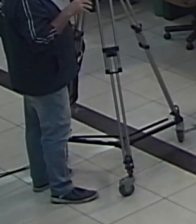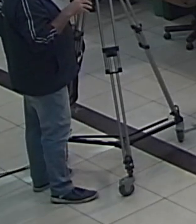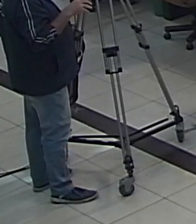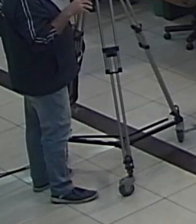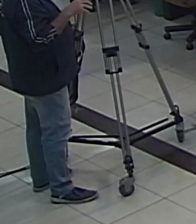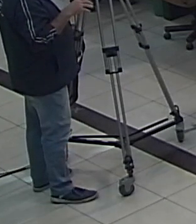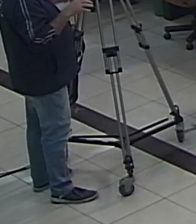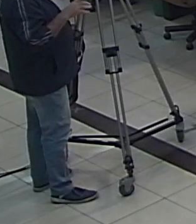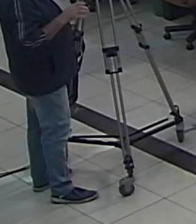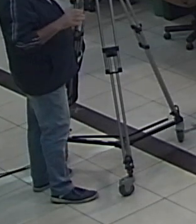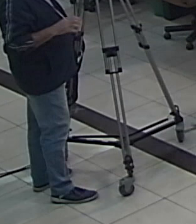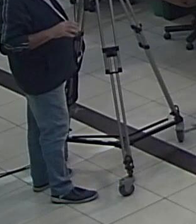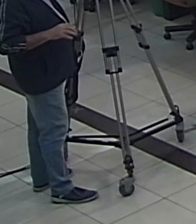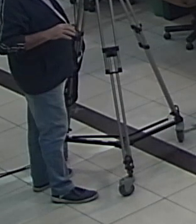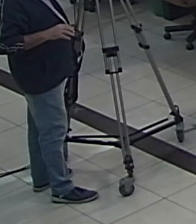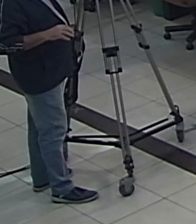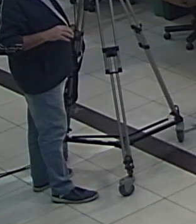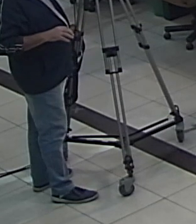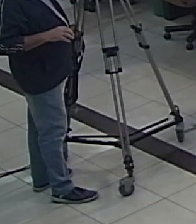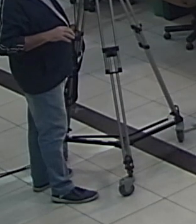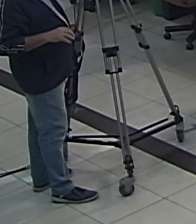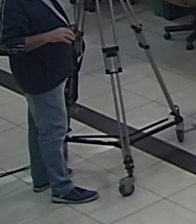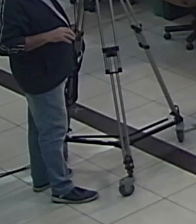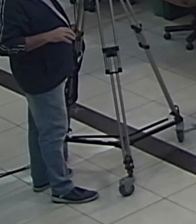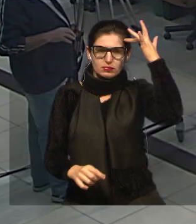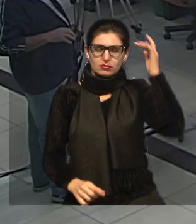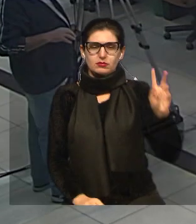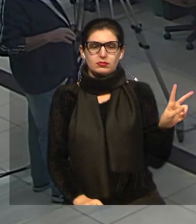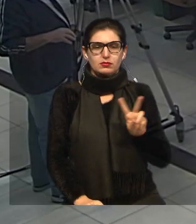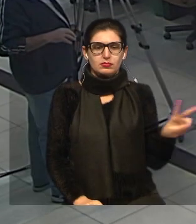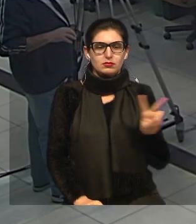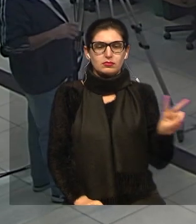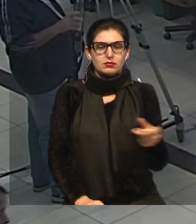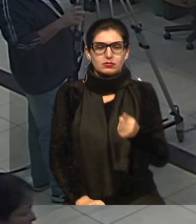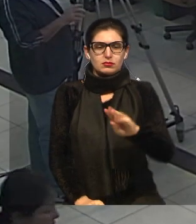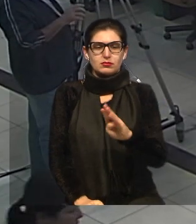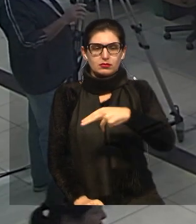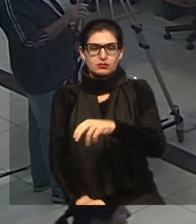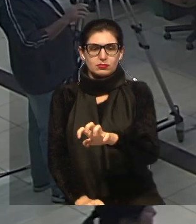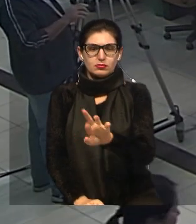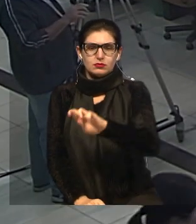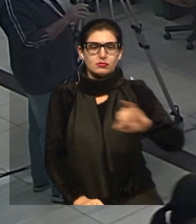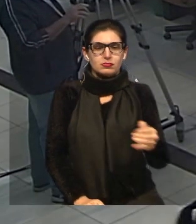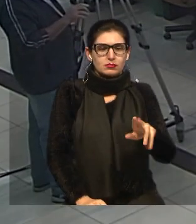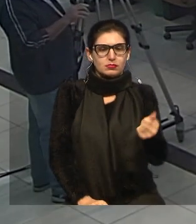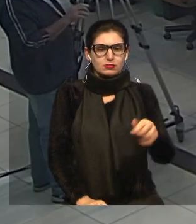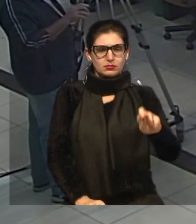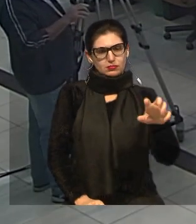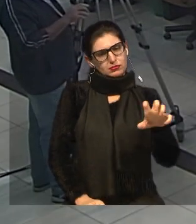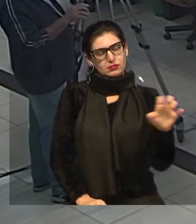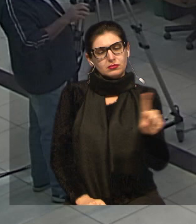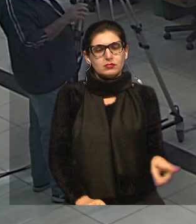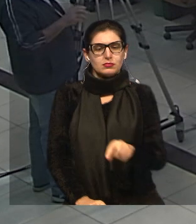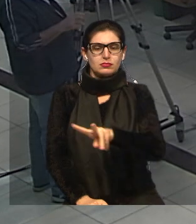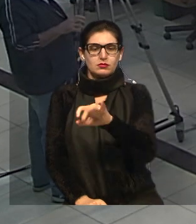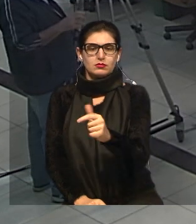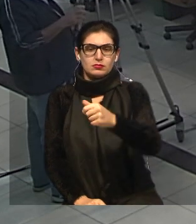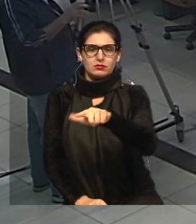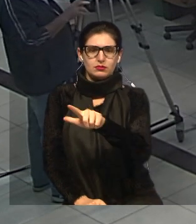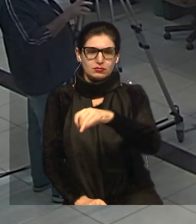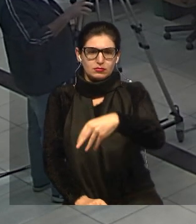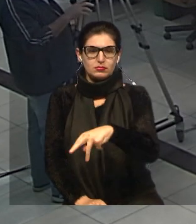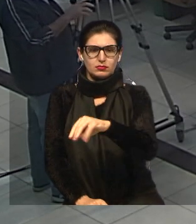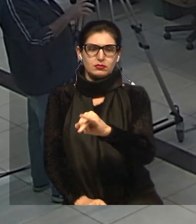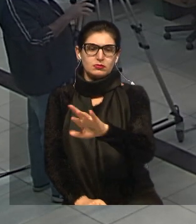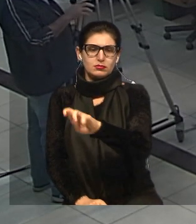Neste momento, agradecemos a presença dos seguintes vereadores: Ábida de Madureira, Juarez Araújo, Valmir do Parque Meia Lua,